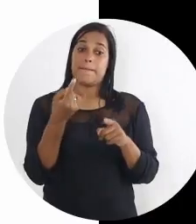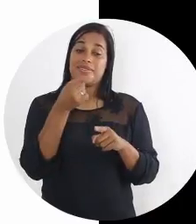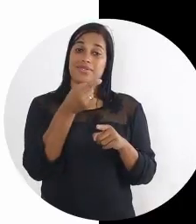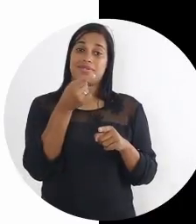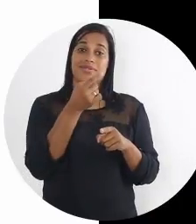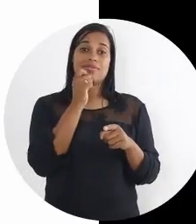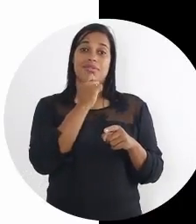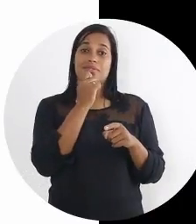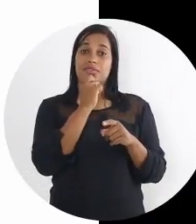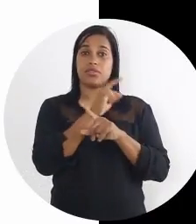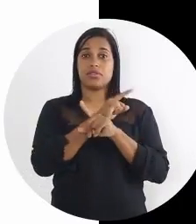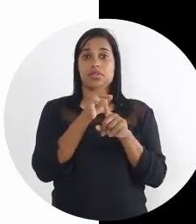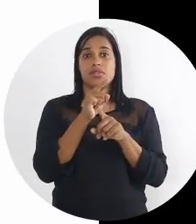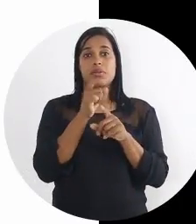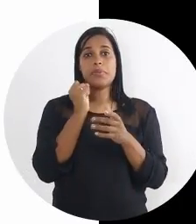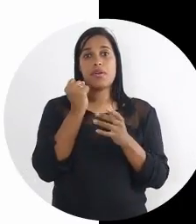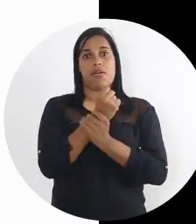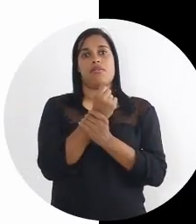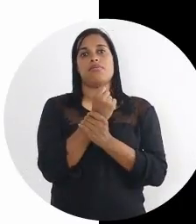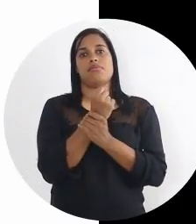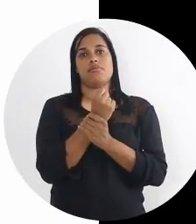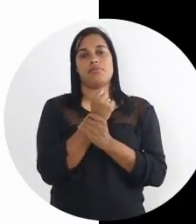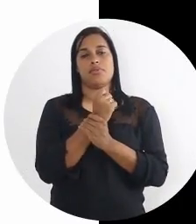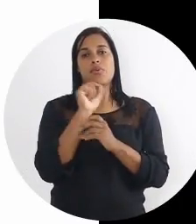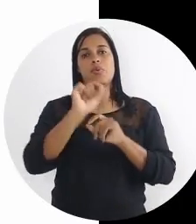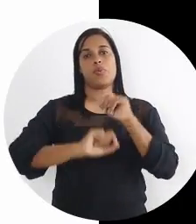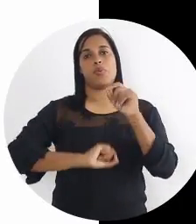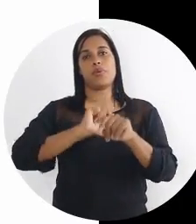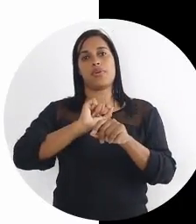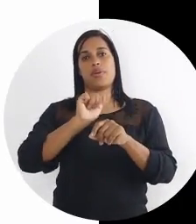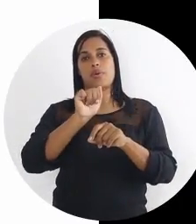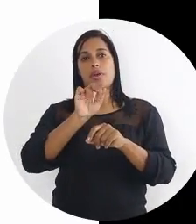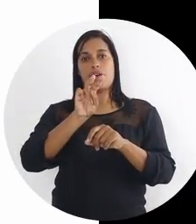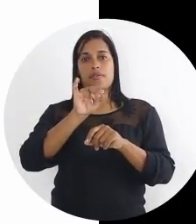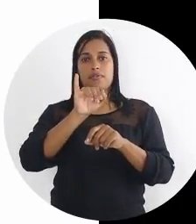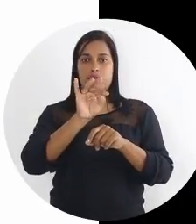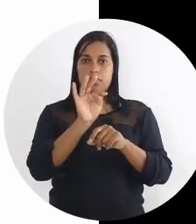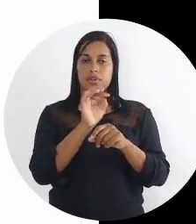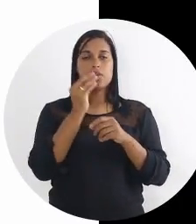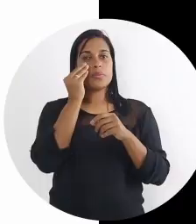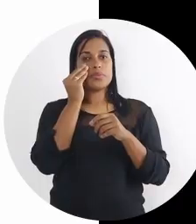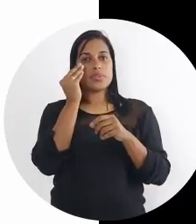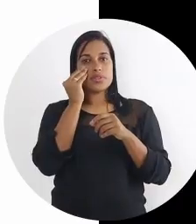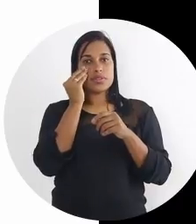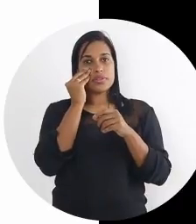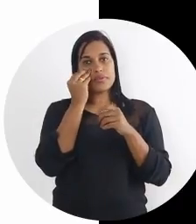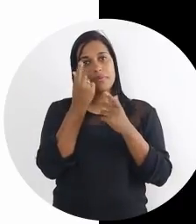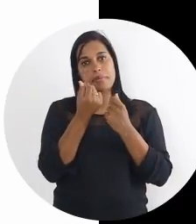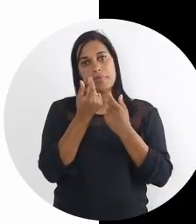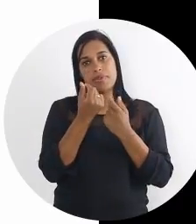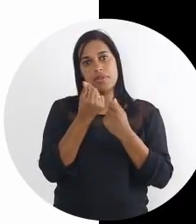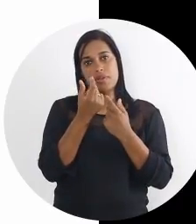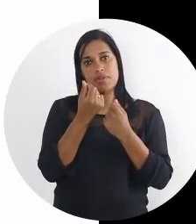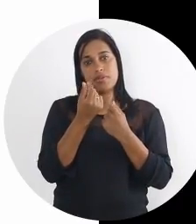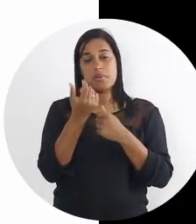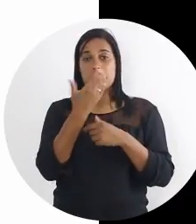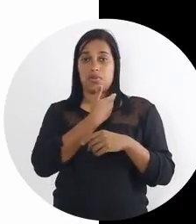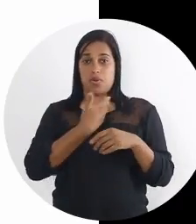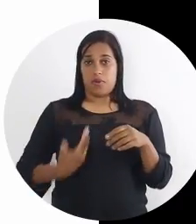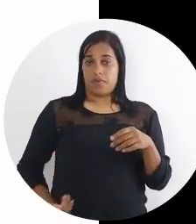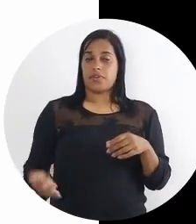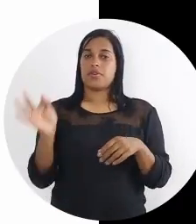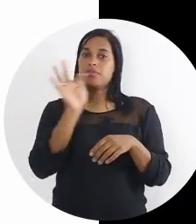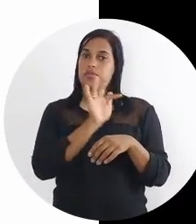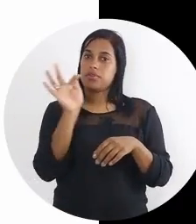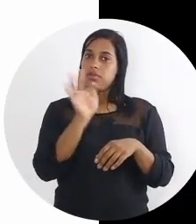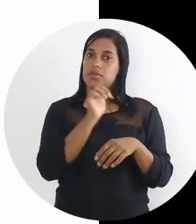reajuste não será suficiente para garantir o superávit da parcela de preço específico, o previsto pelo governo federal